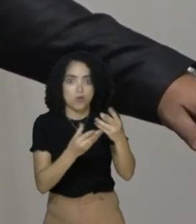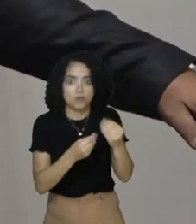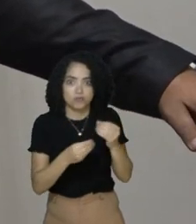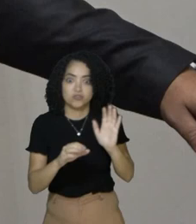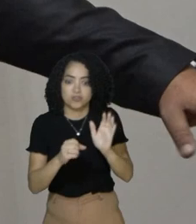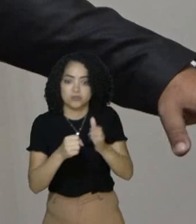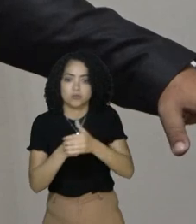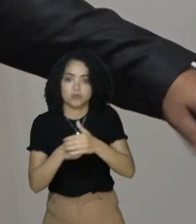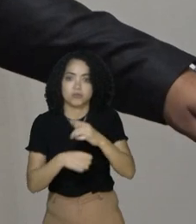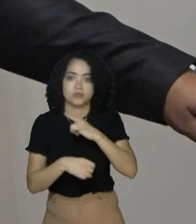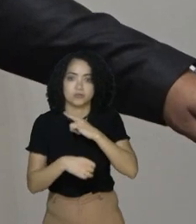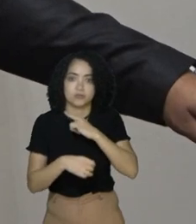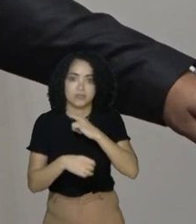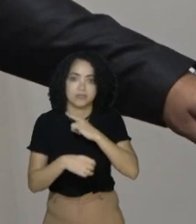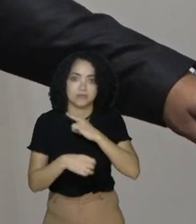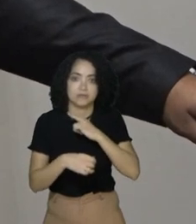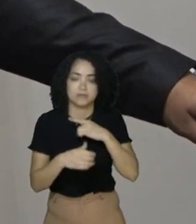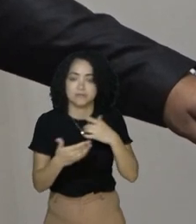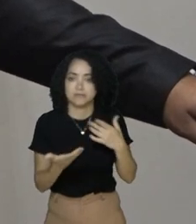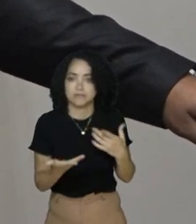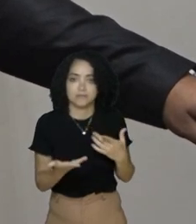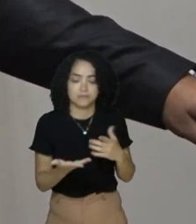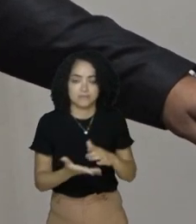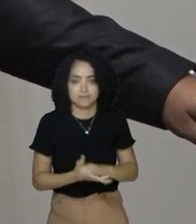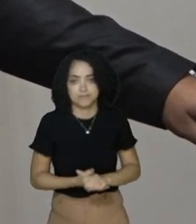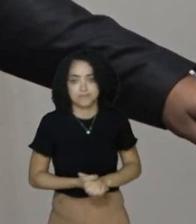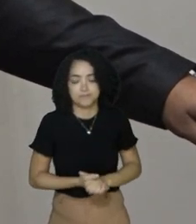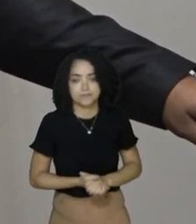Porque ele não sai da pedra, ele não sai do...